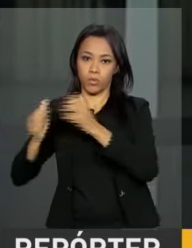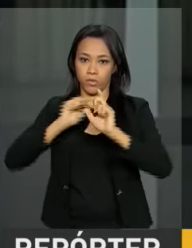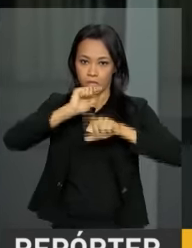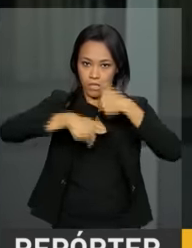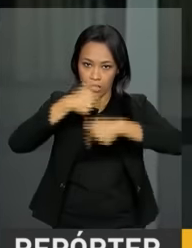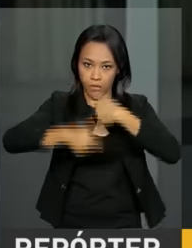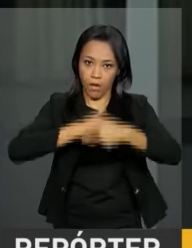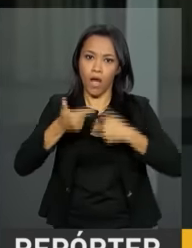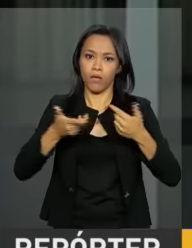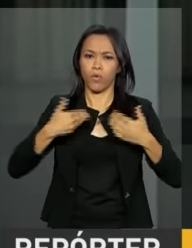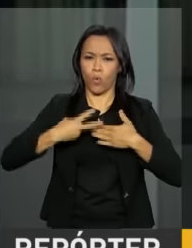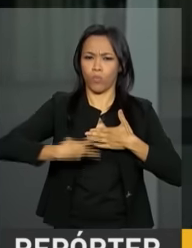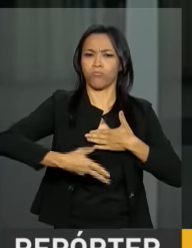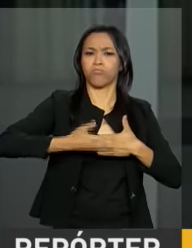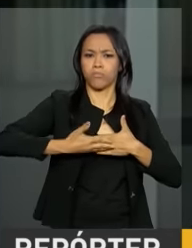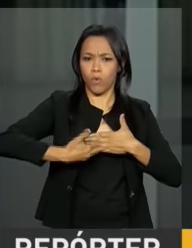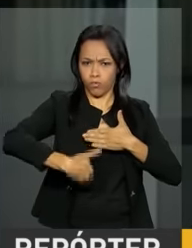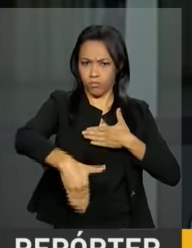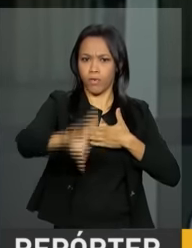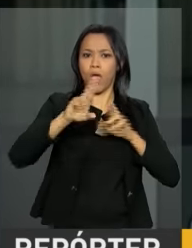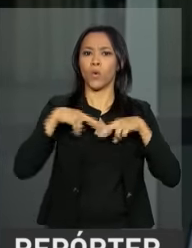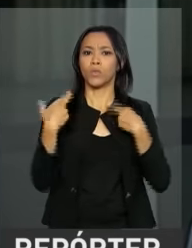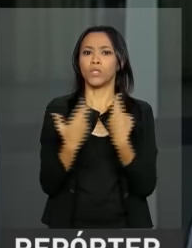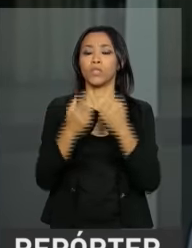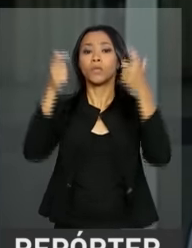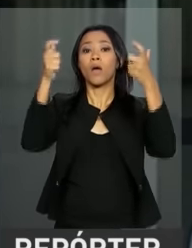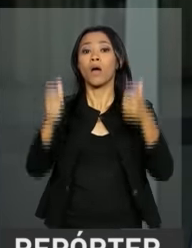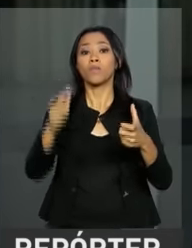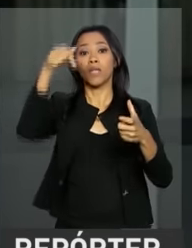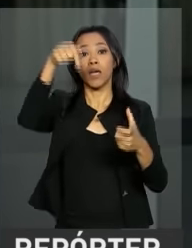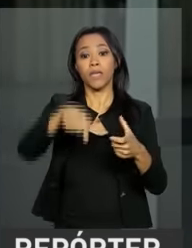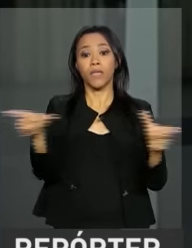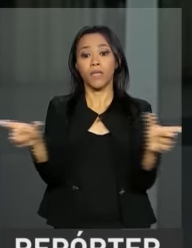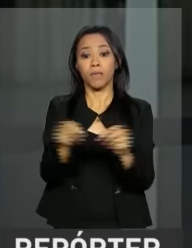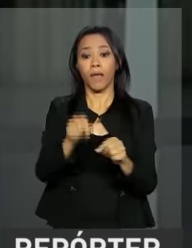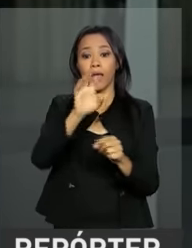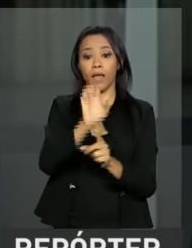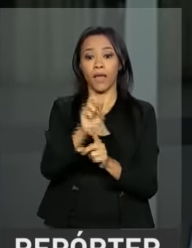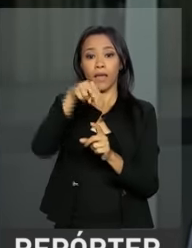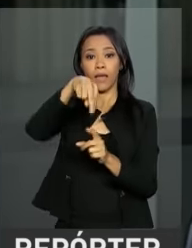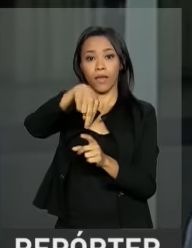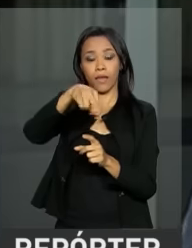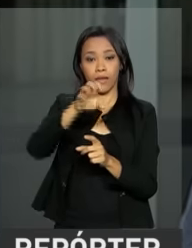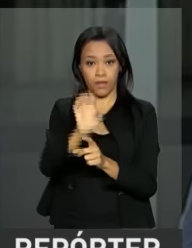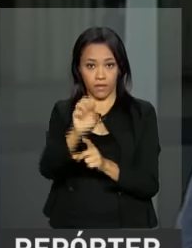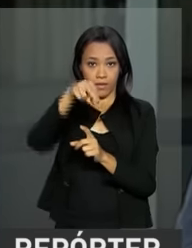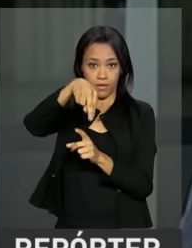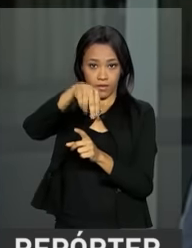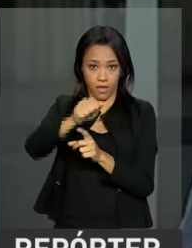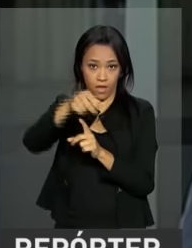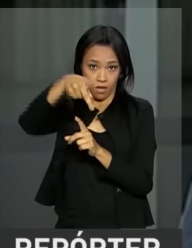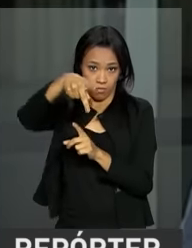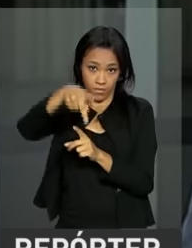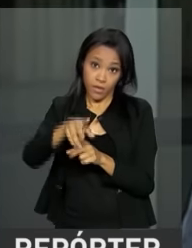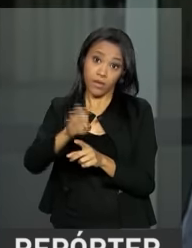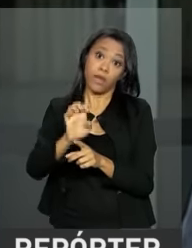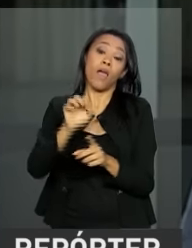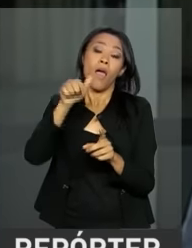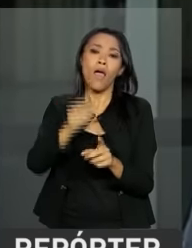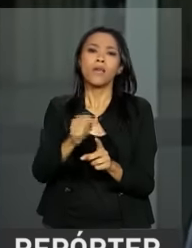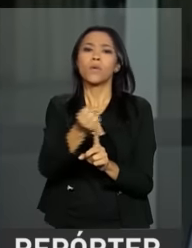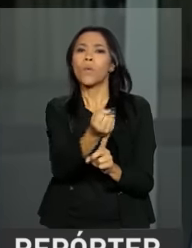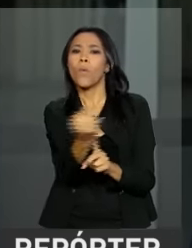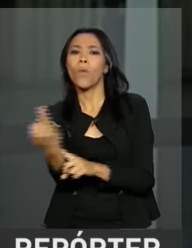Eles seguem reunidos aqui em Brasília na escola nacional de administração pública a enap de onde eu falo agora são